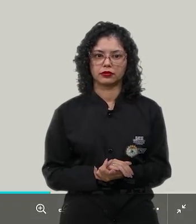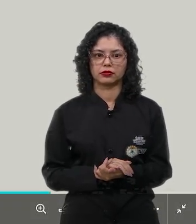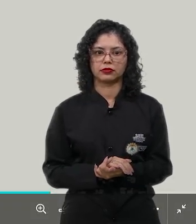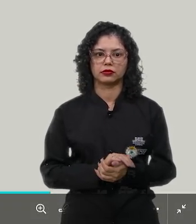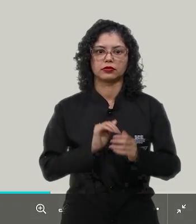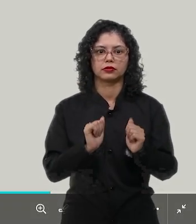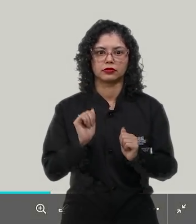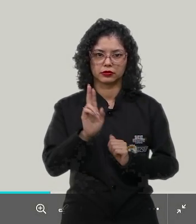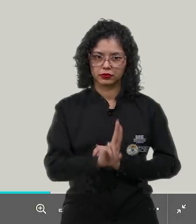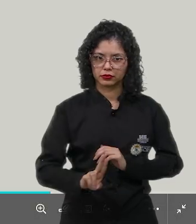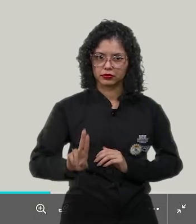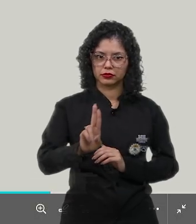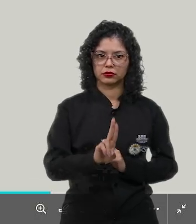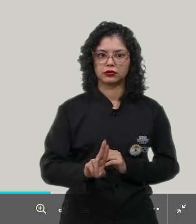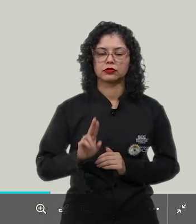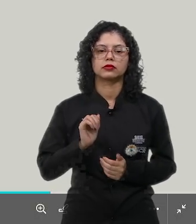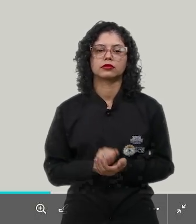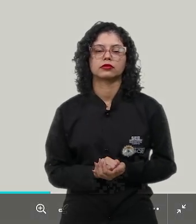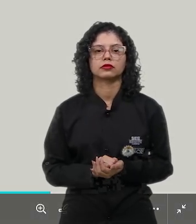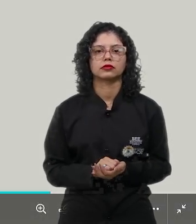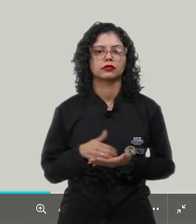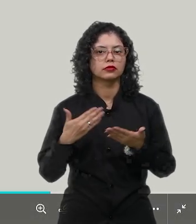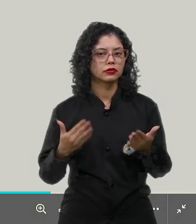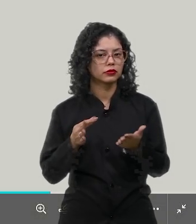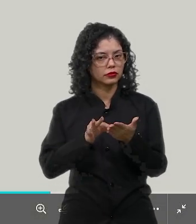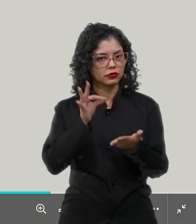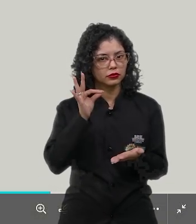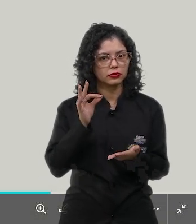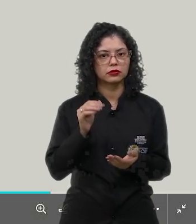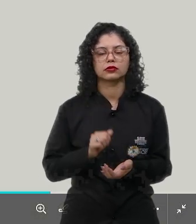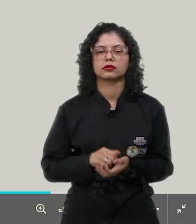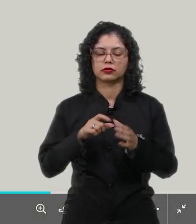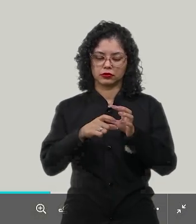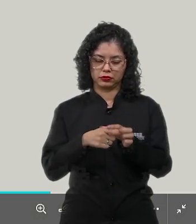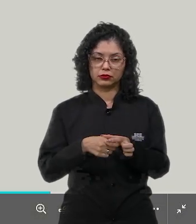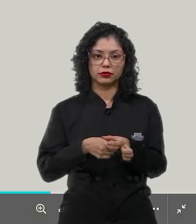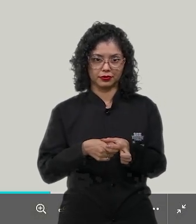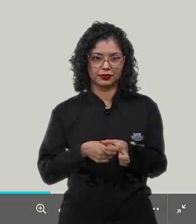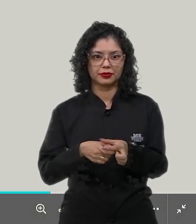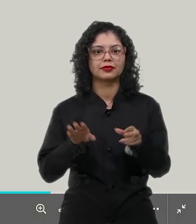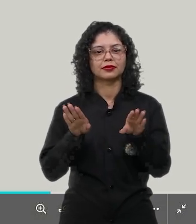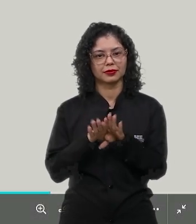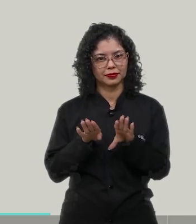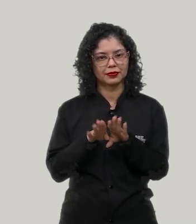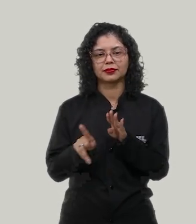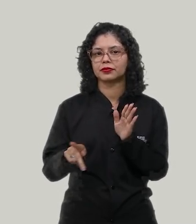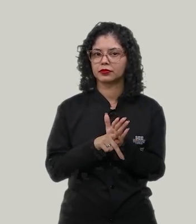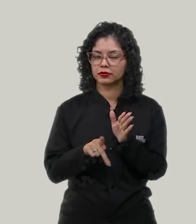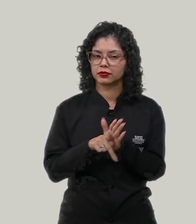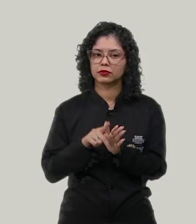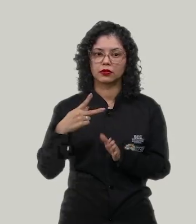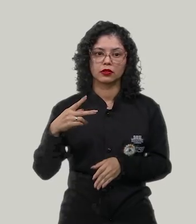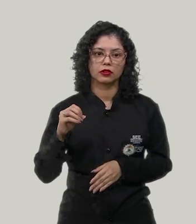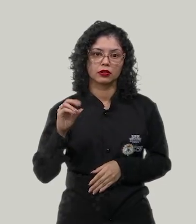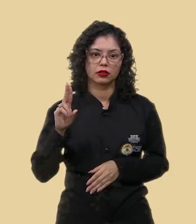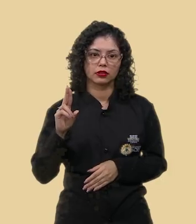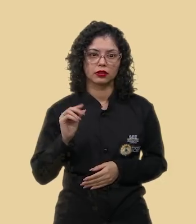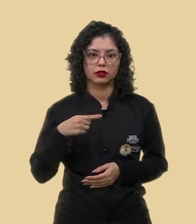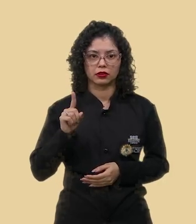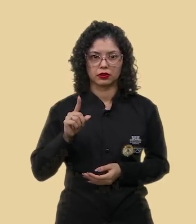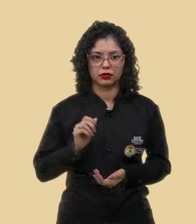gente pode utilizar ou então o café que vem nessas cápsulas, ou então a gente pode colocar o próprio pó do